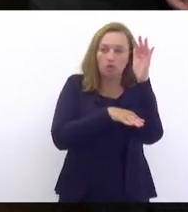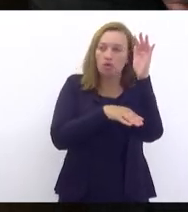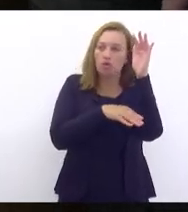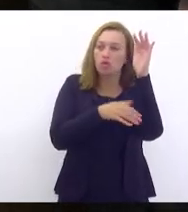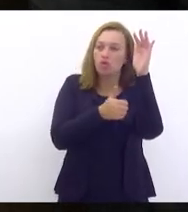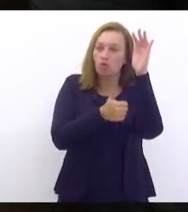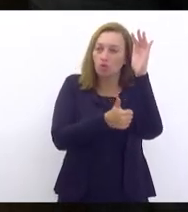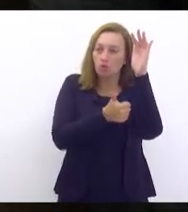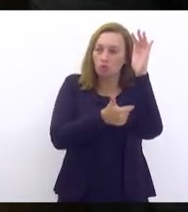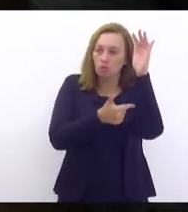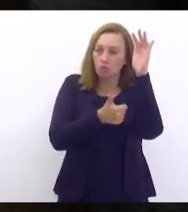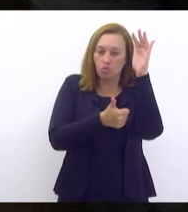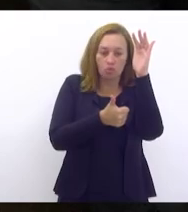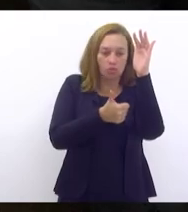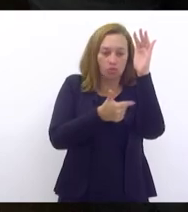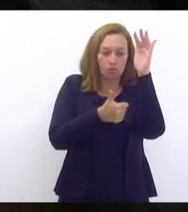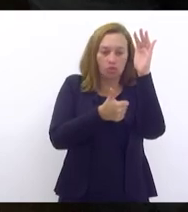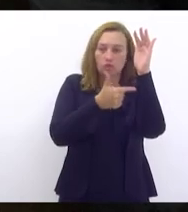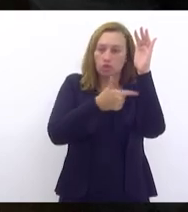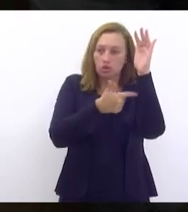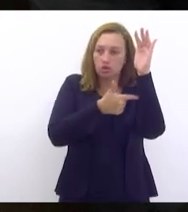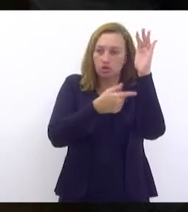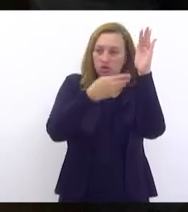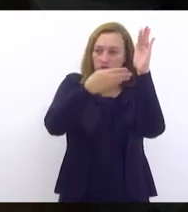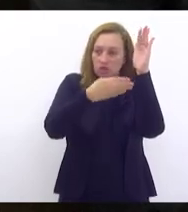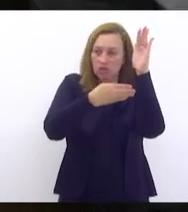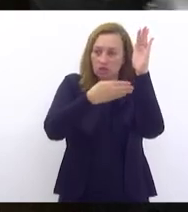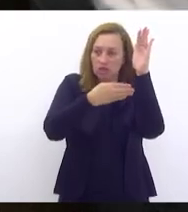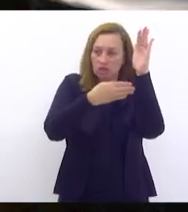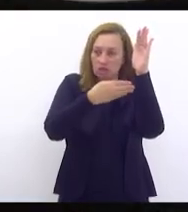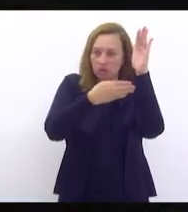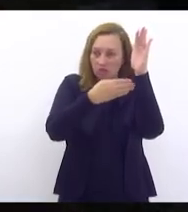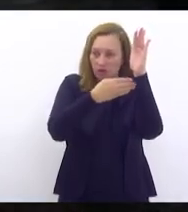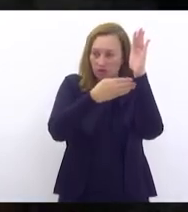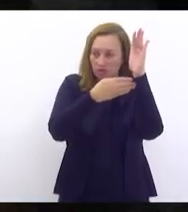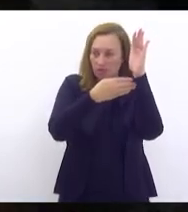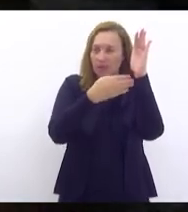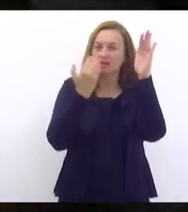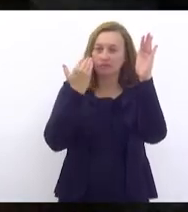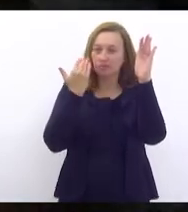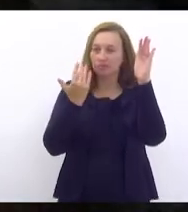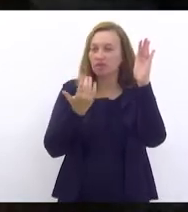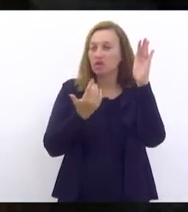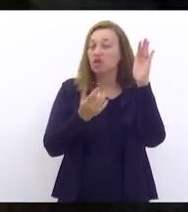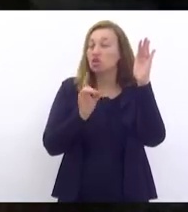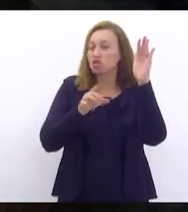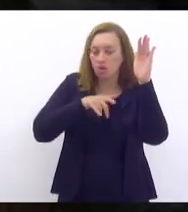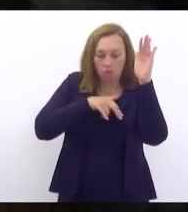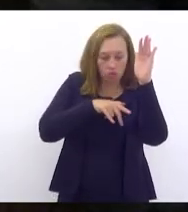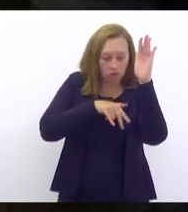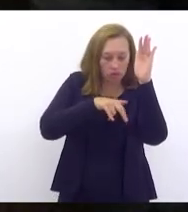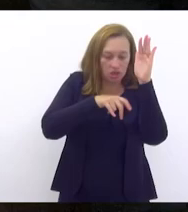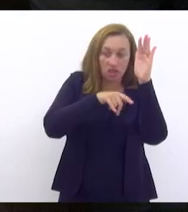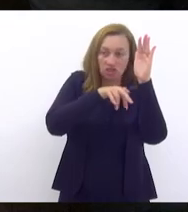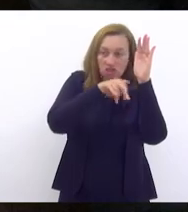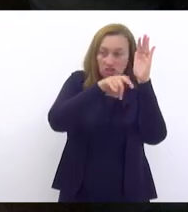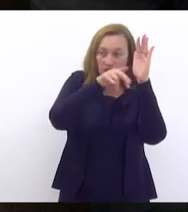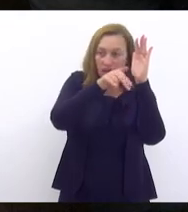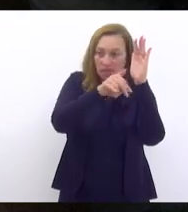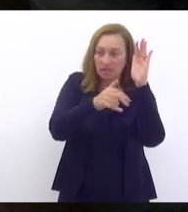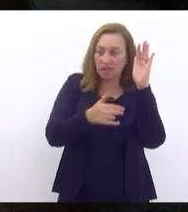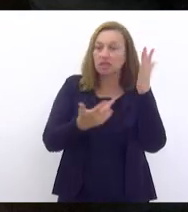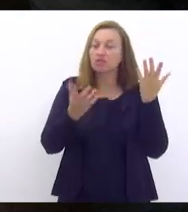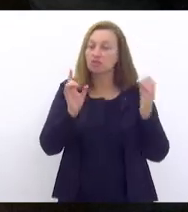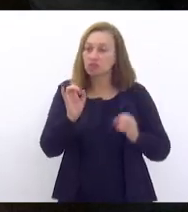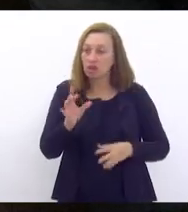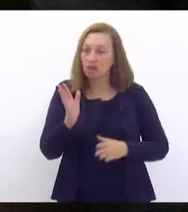das vezes, só tem escada. Então, já está previsto nas normativas que essas pessoas fiquem no primeiro